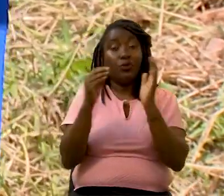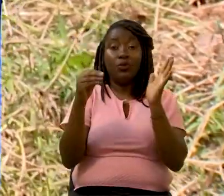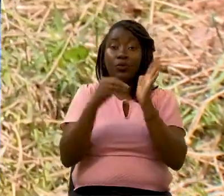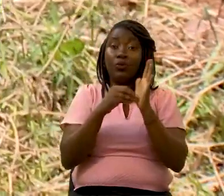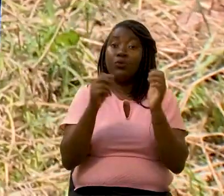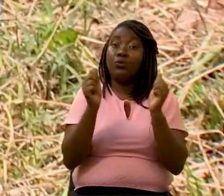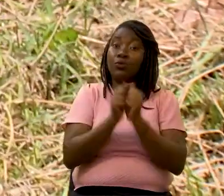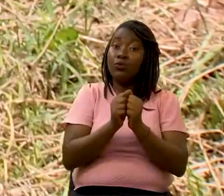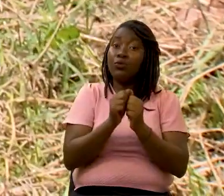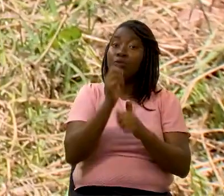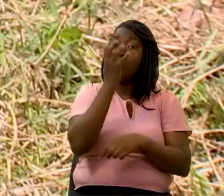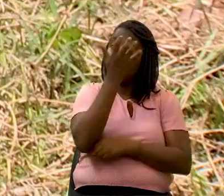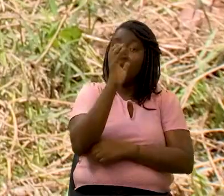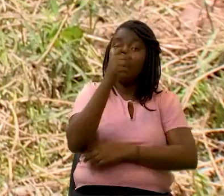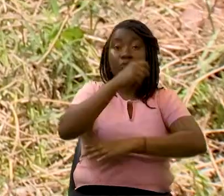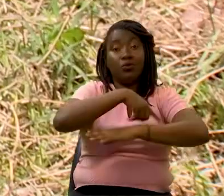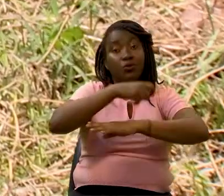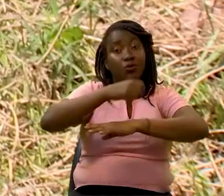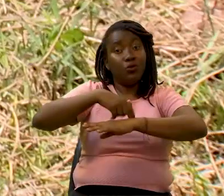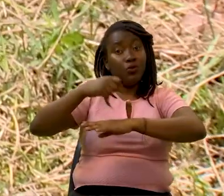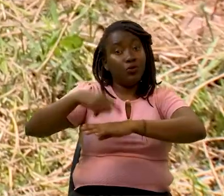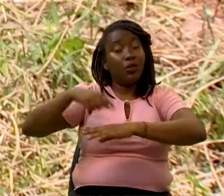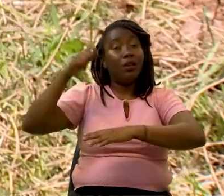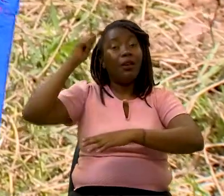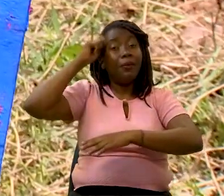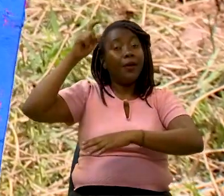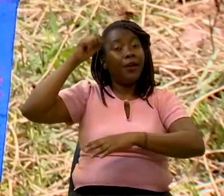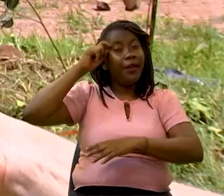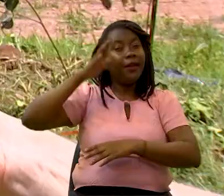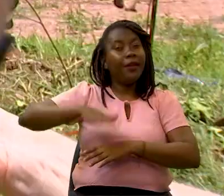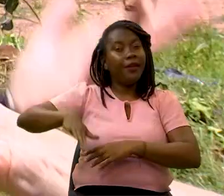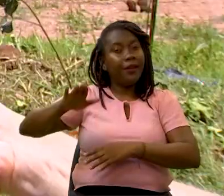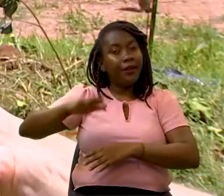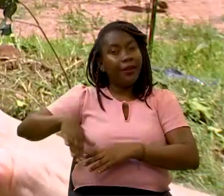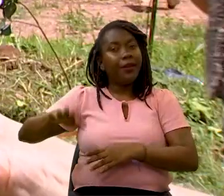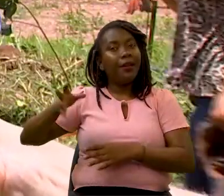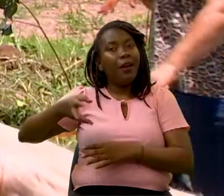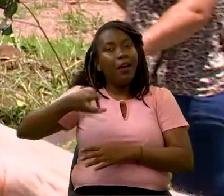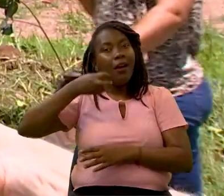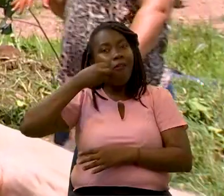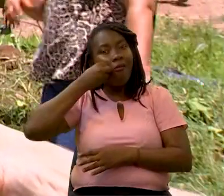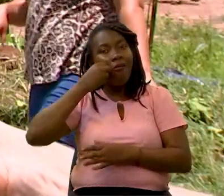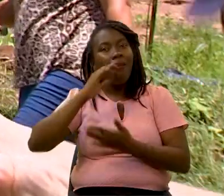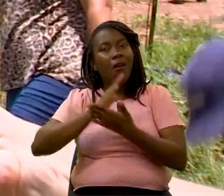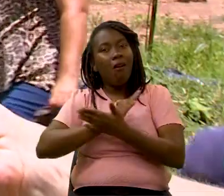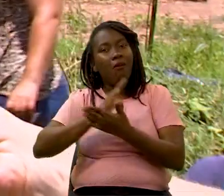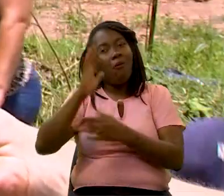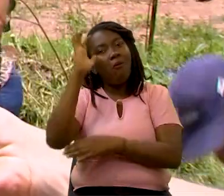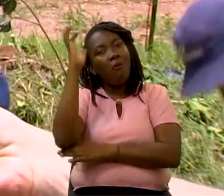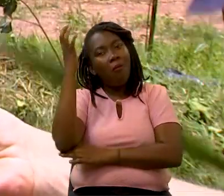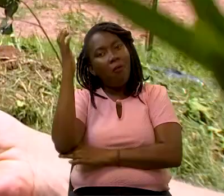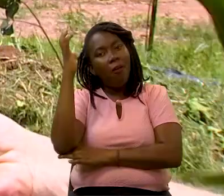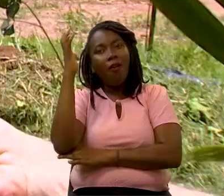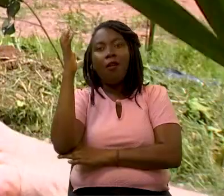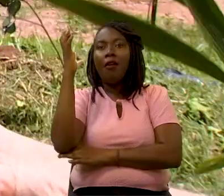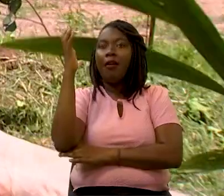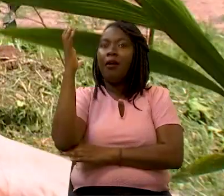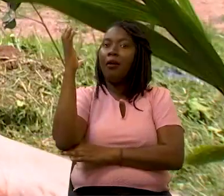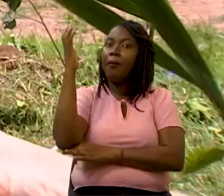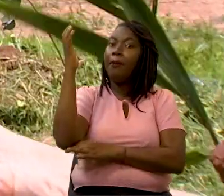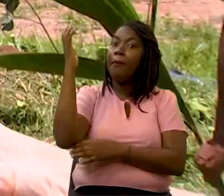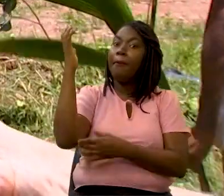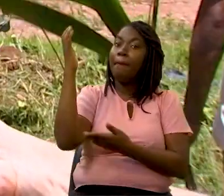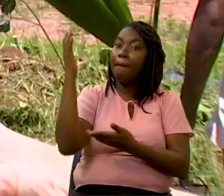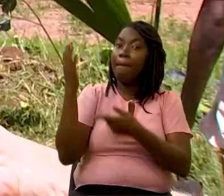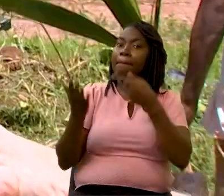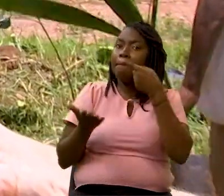com as árvores que eles estão plantando, e uma ideia das crianças inclusive apadrinharem algumas dessas árvores para que